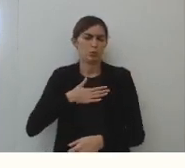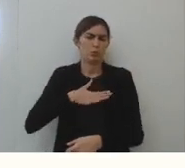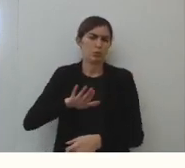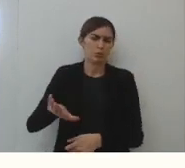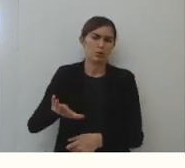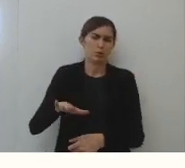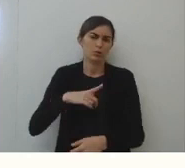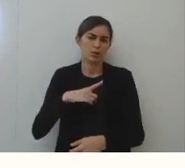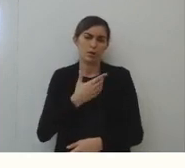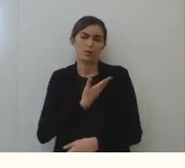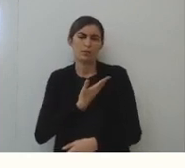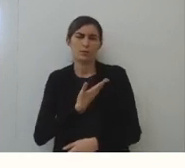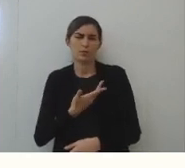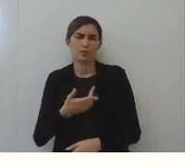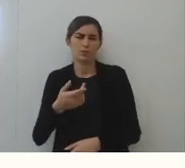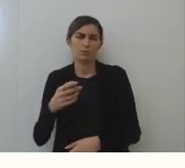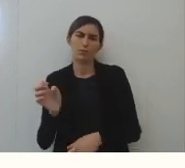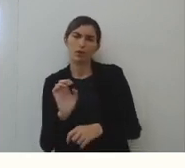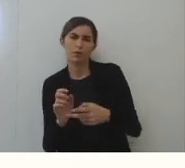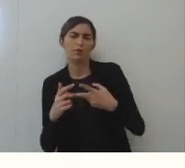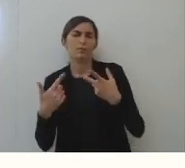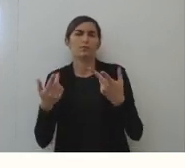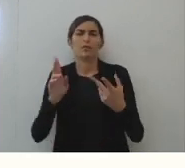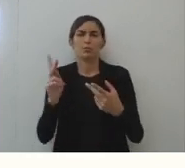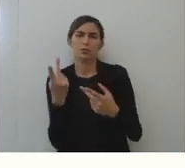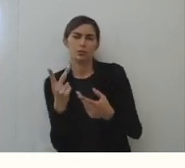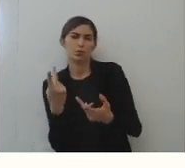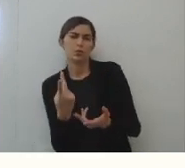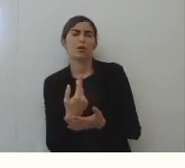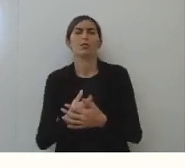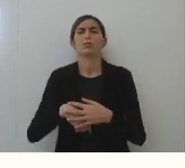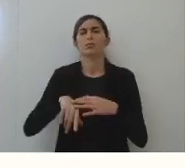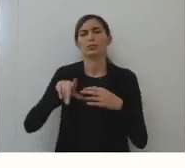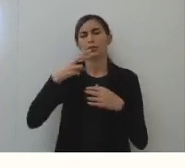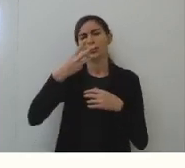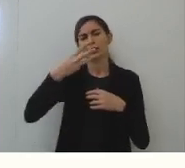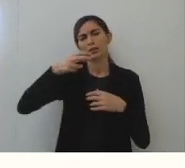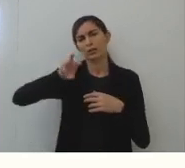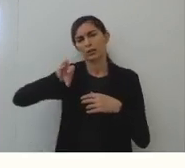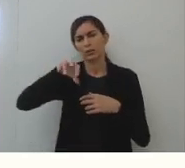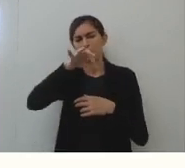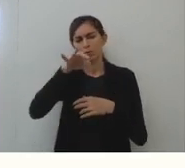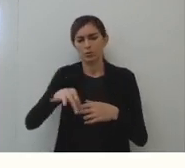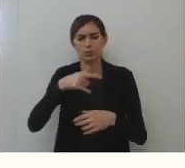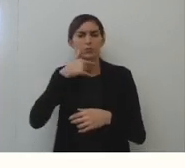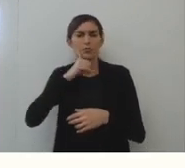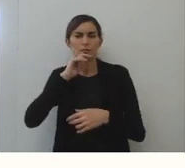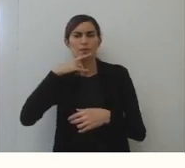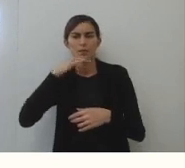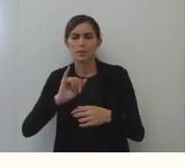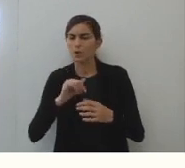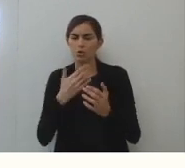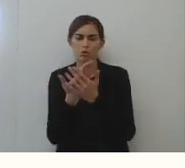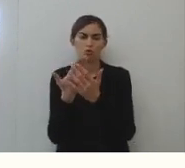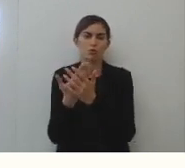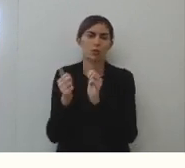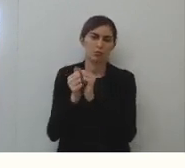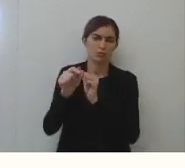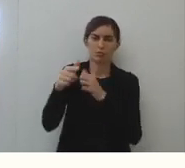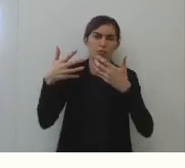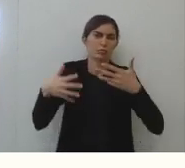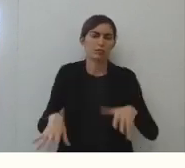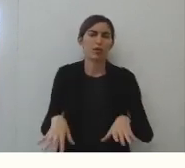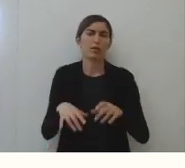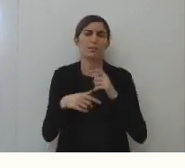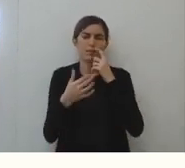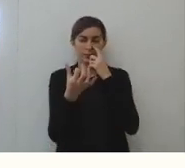gostariam de ter um colega homossexual. 35% dos pais não gostariam que o filho estudasse com um homossexual.